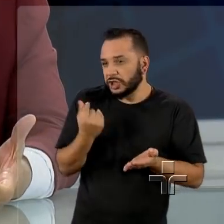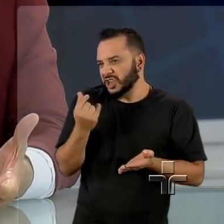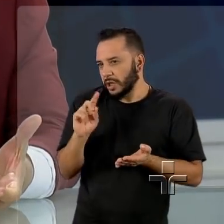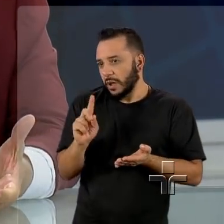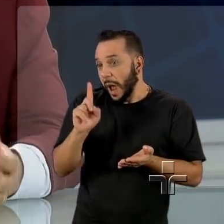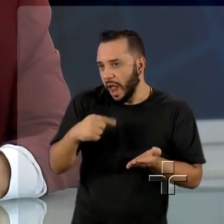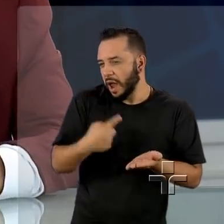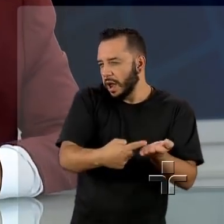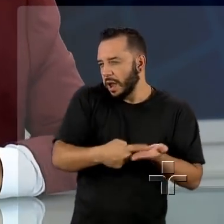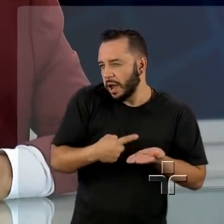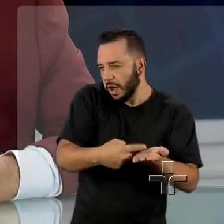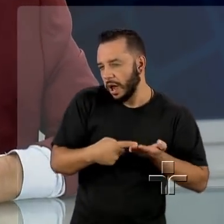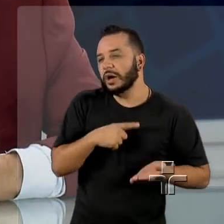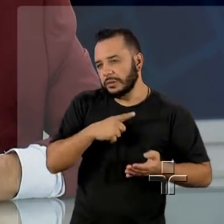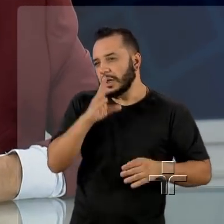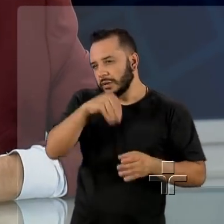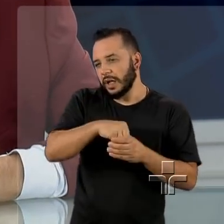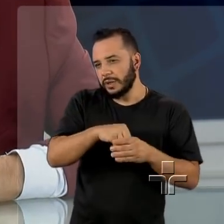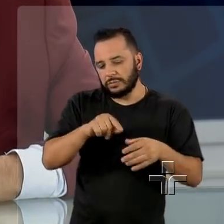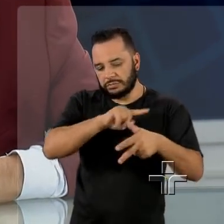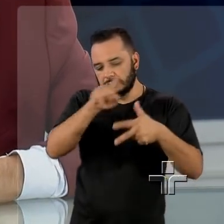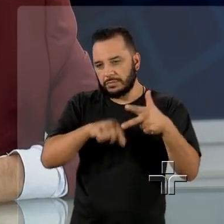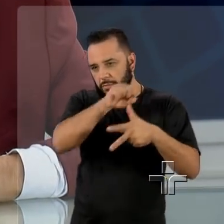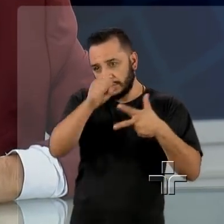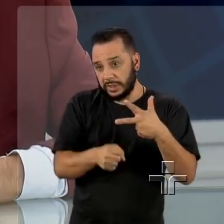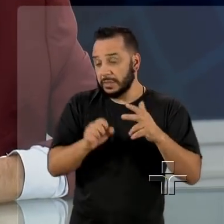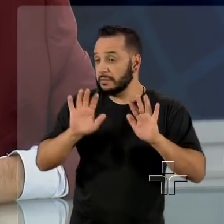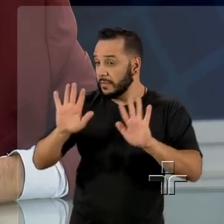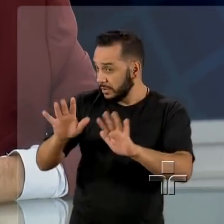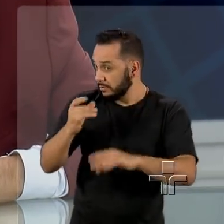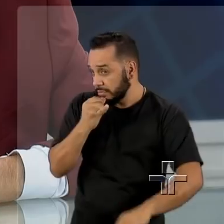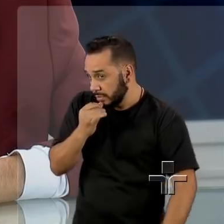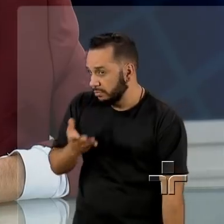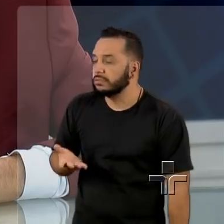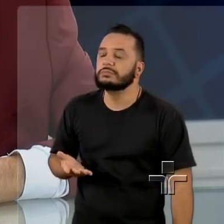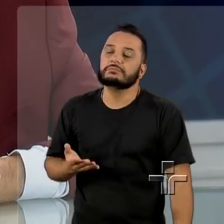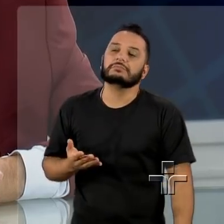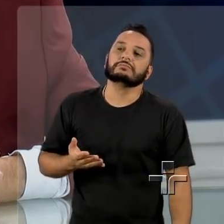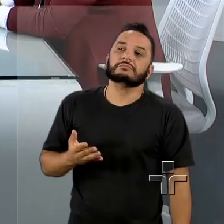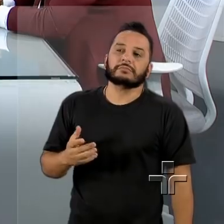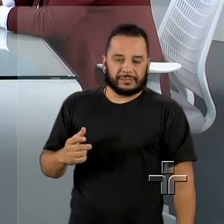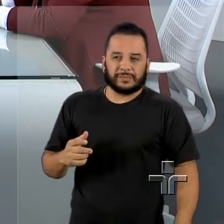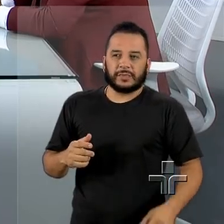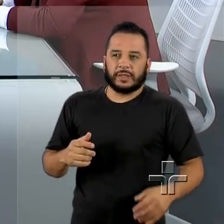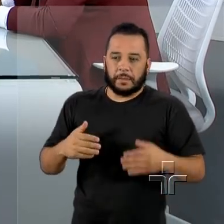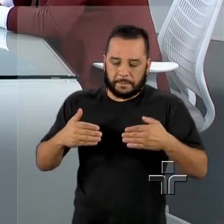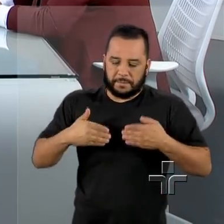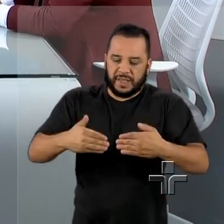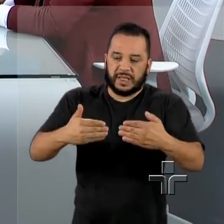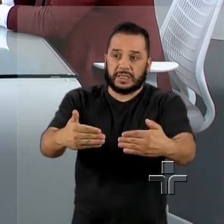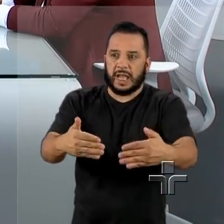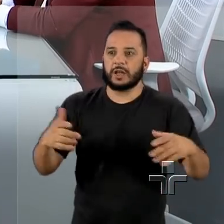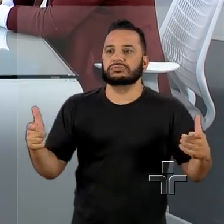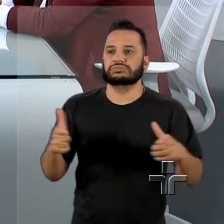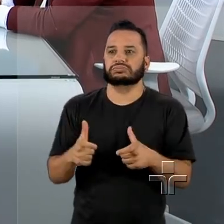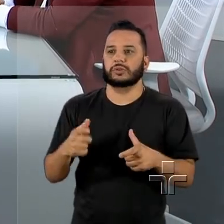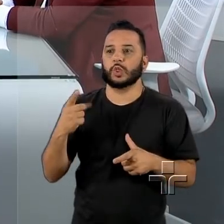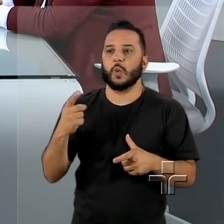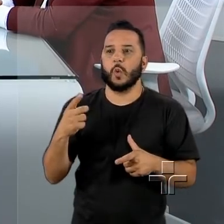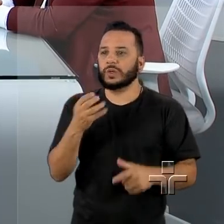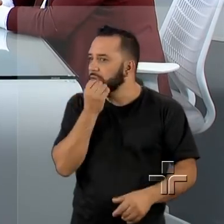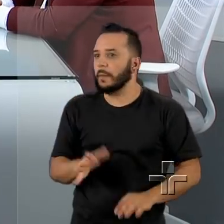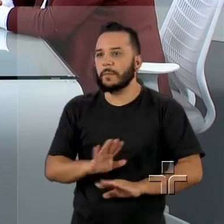orçamento falido como o do brasileiro, é um ato de corrupção moral. Porque não há o direito de uma categoria que ganha